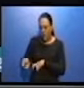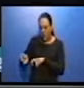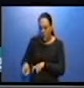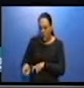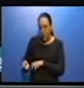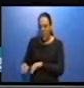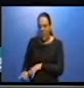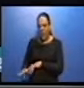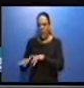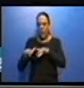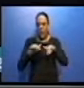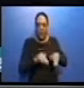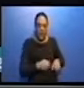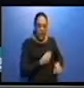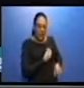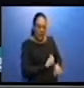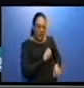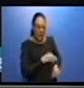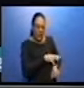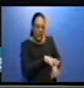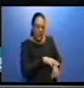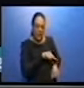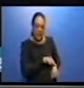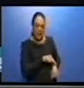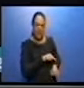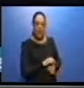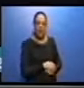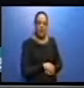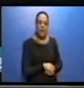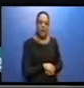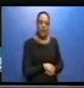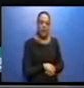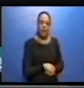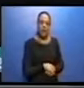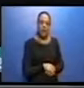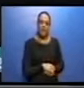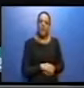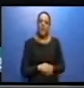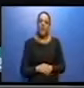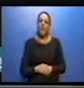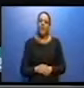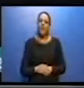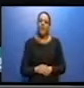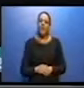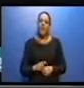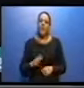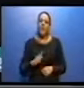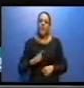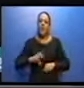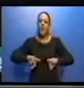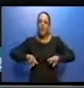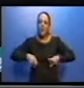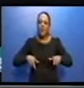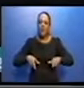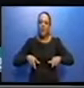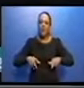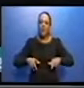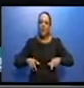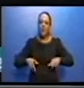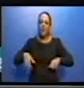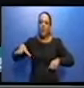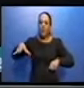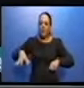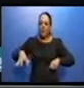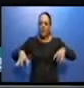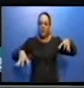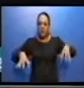para contrapor aí, a população urbana e a população rural. Ou seja, ele diz que há